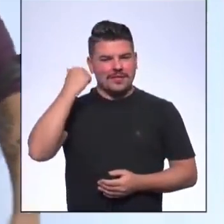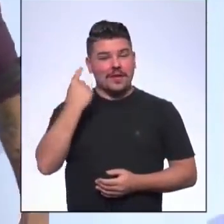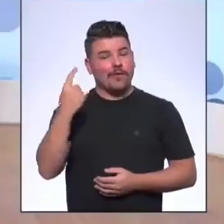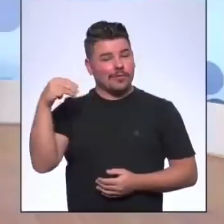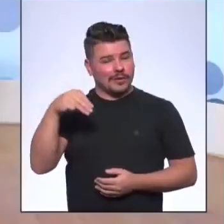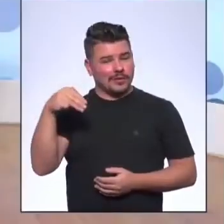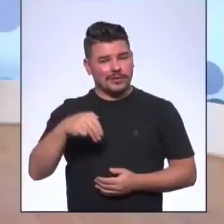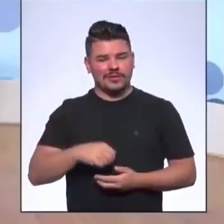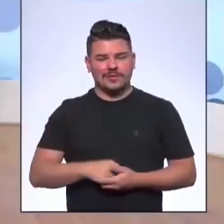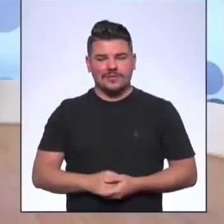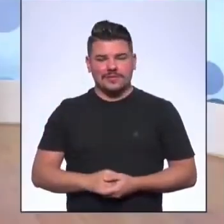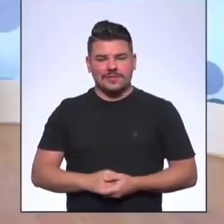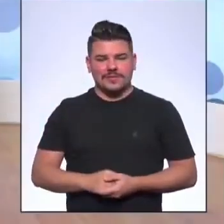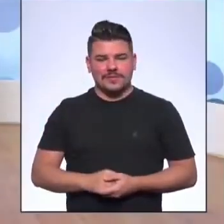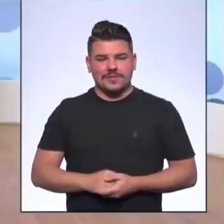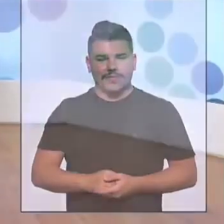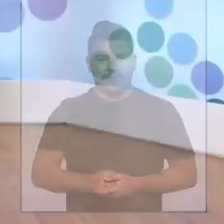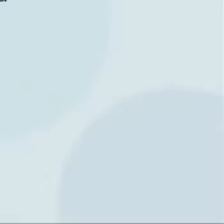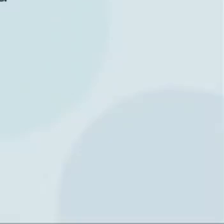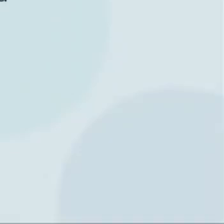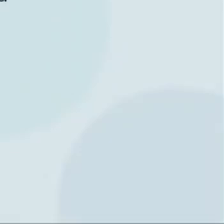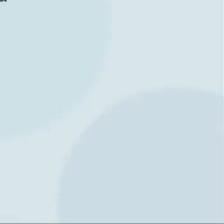lá.